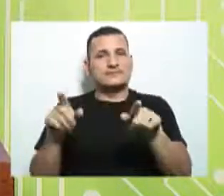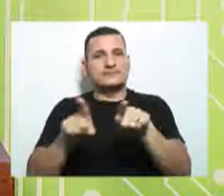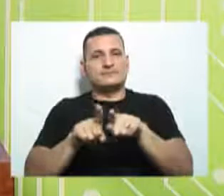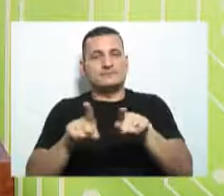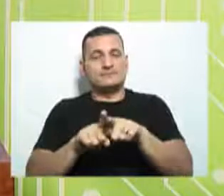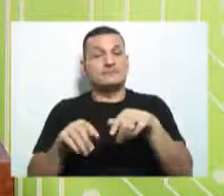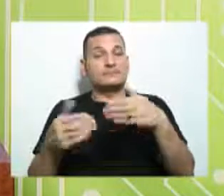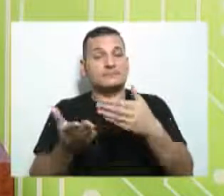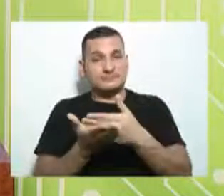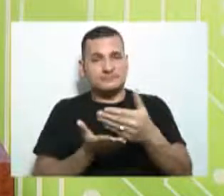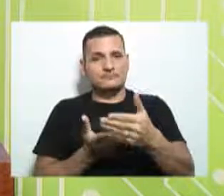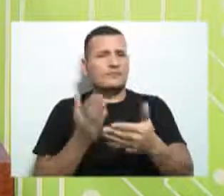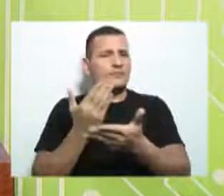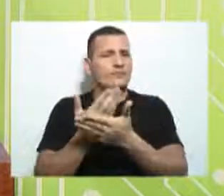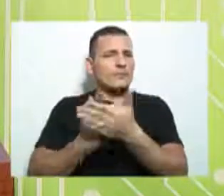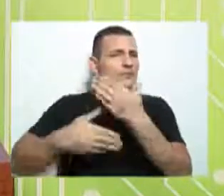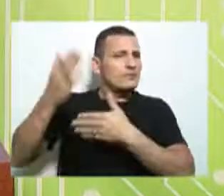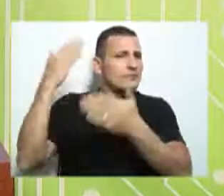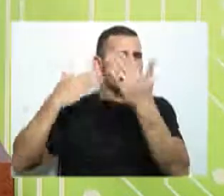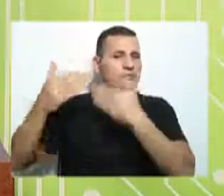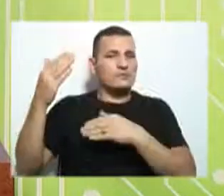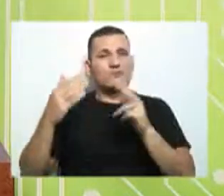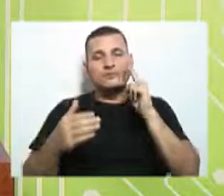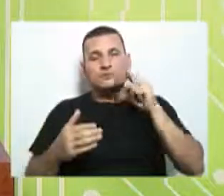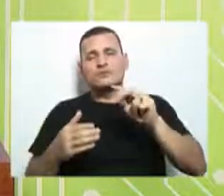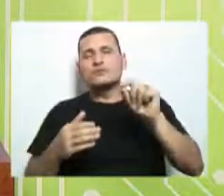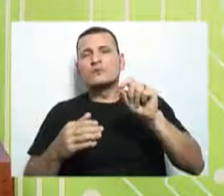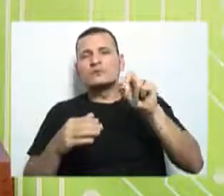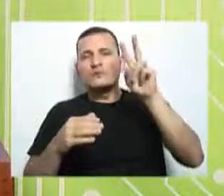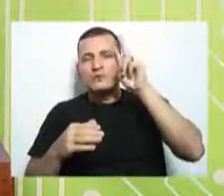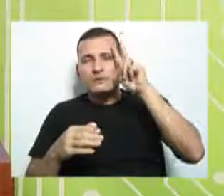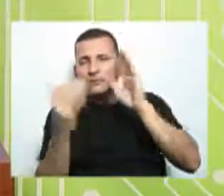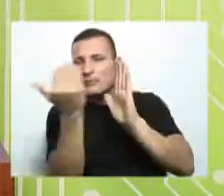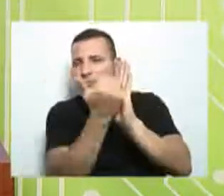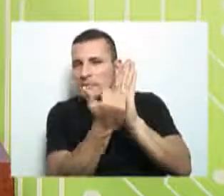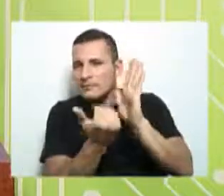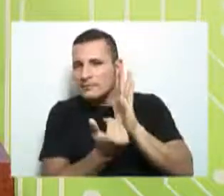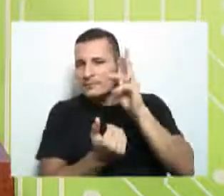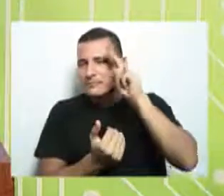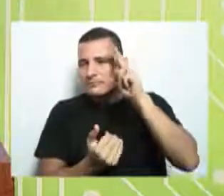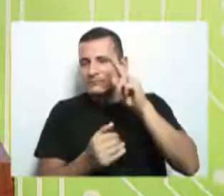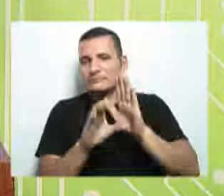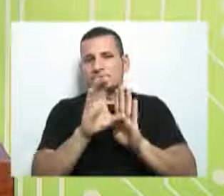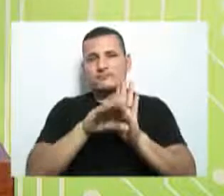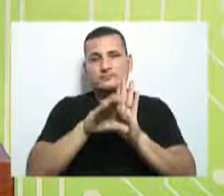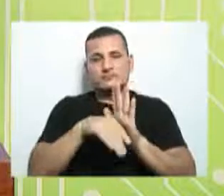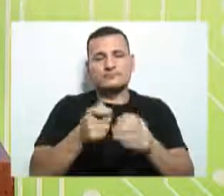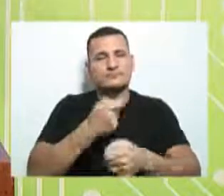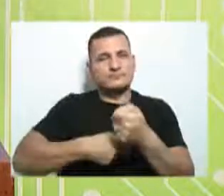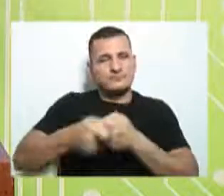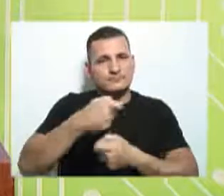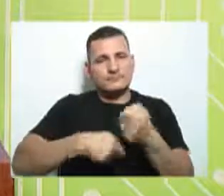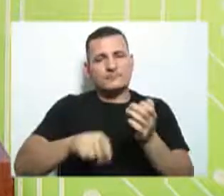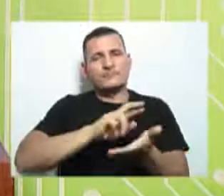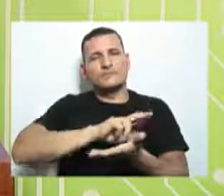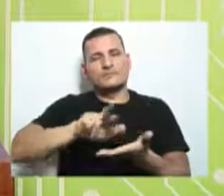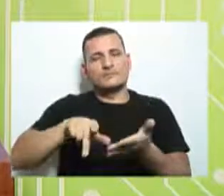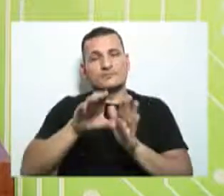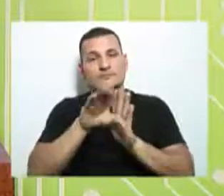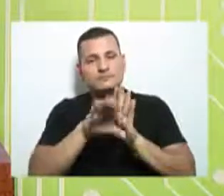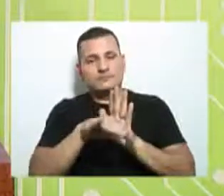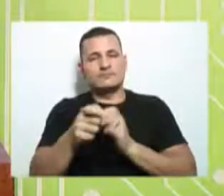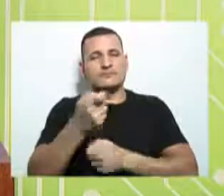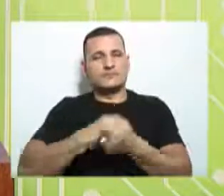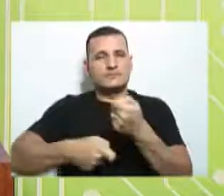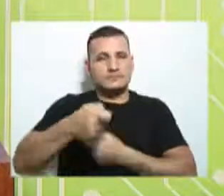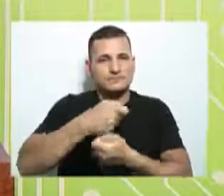Na aula passada nós vimos algumas coisinhas relacionadas ao quê? Lembra aí? Você lembra? Conceito de negociação, discutimos aqui vários conceitos de negociação, não